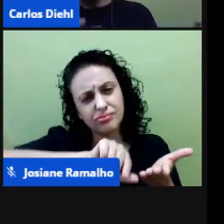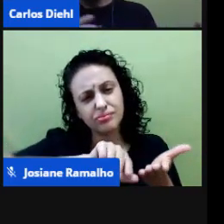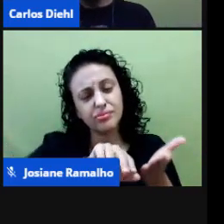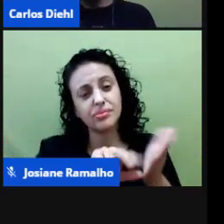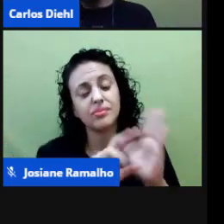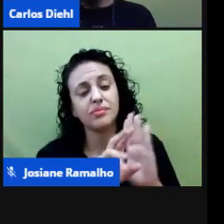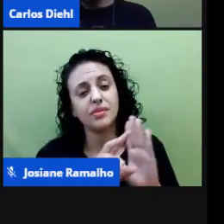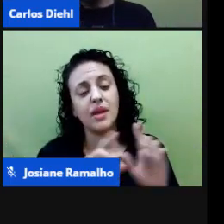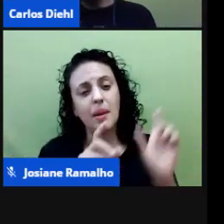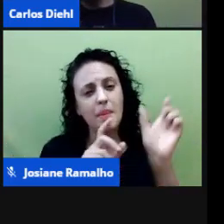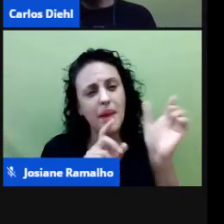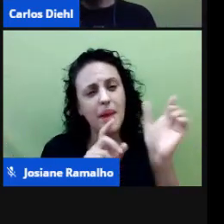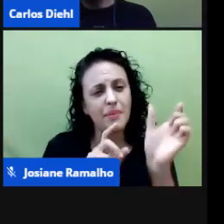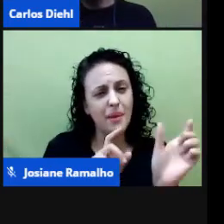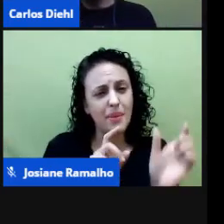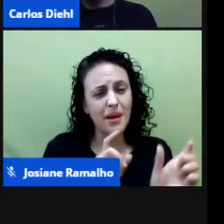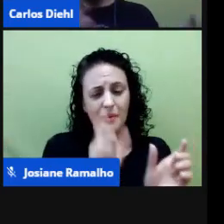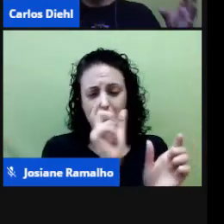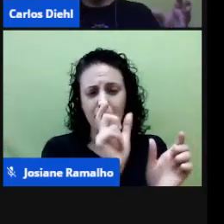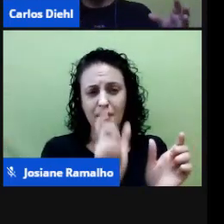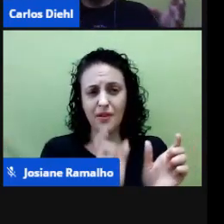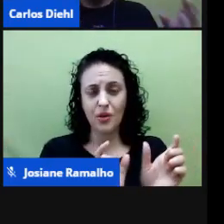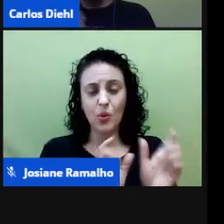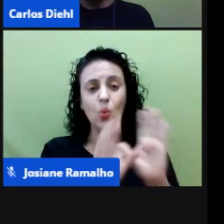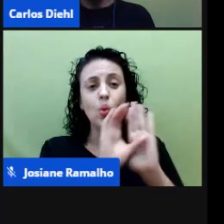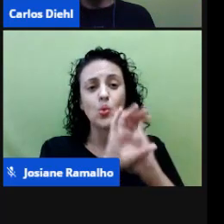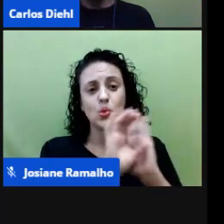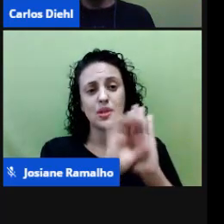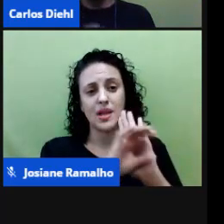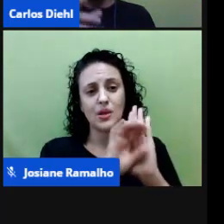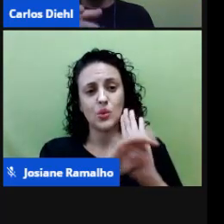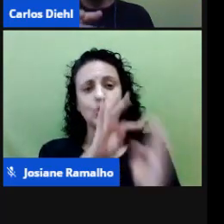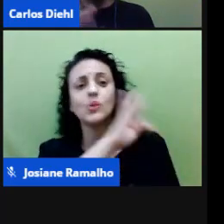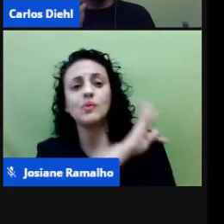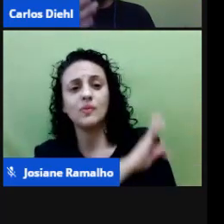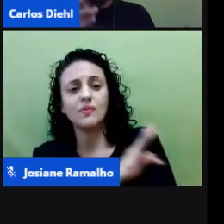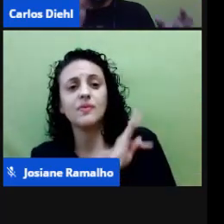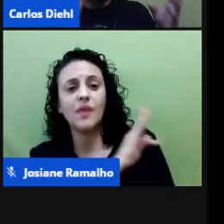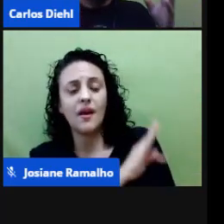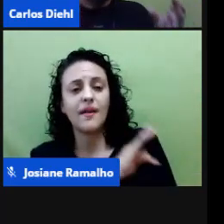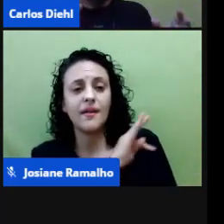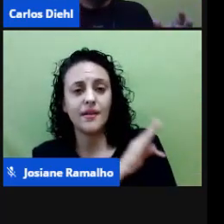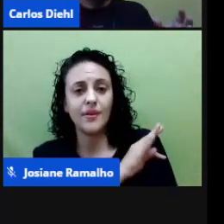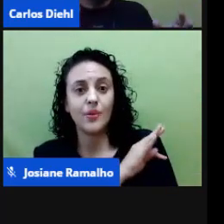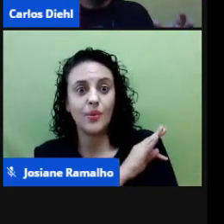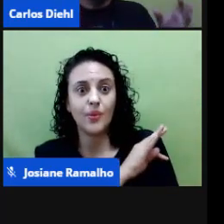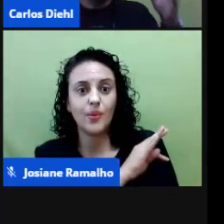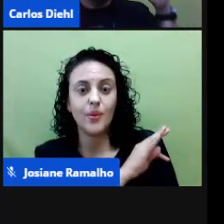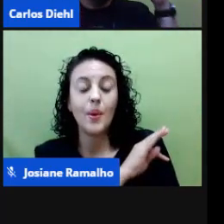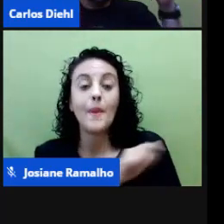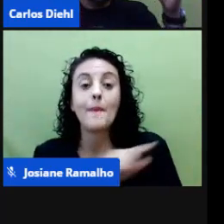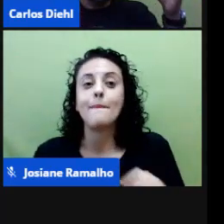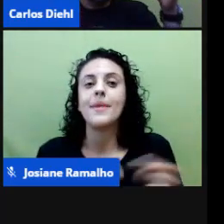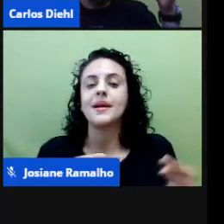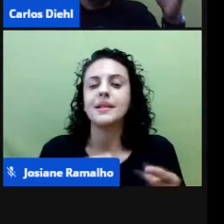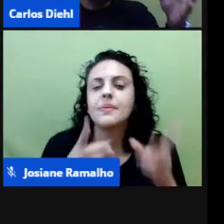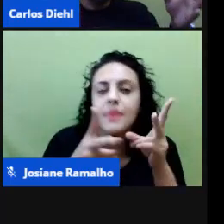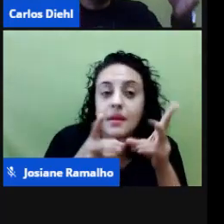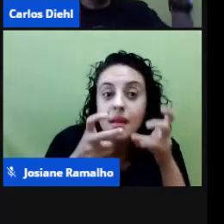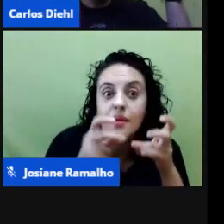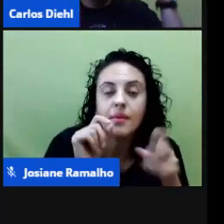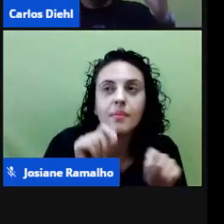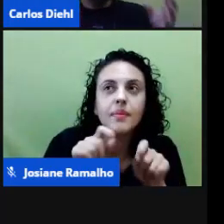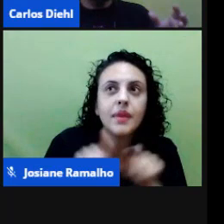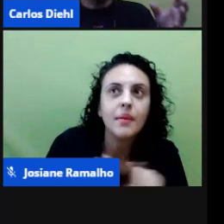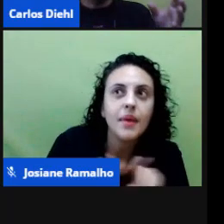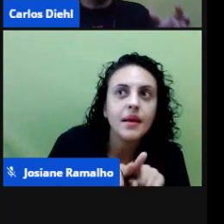se aprende de forma intuitiva. Você assistindo filme, assim como esse pessoal do sertanejo assistiu os filmes no